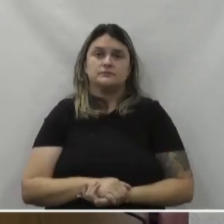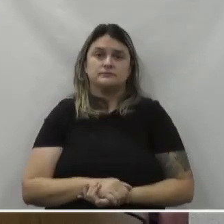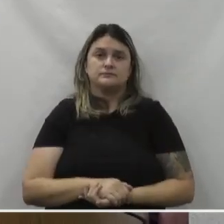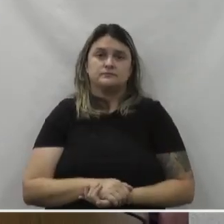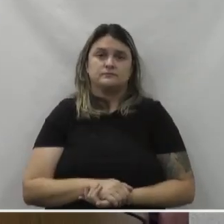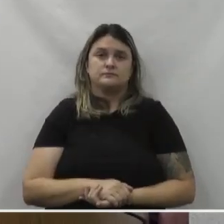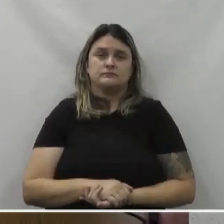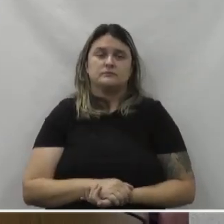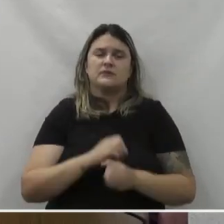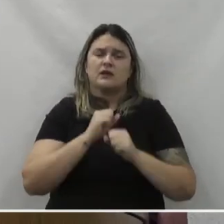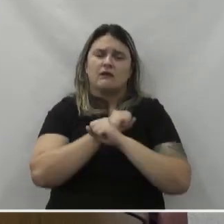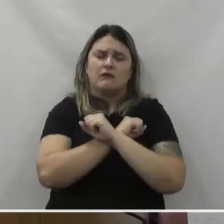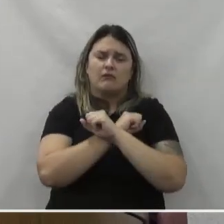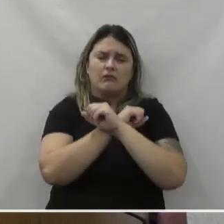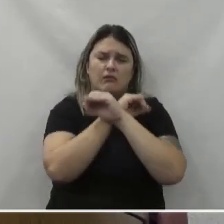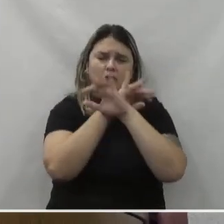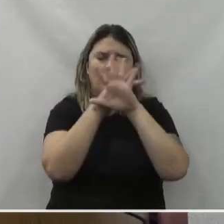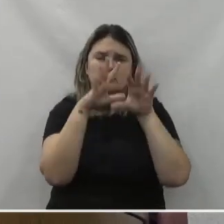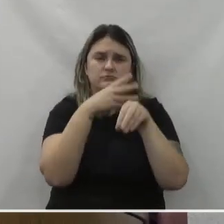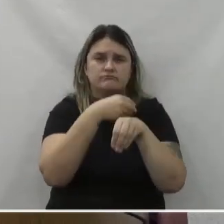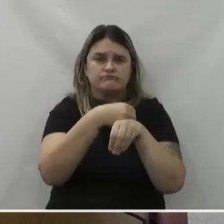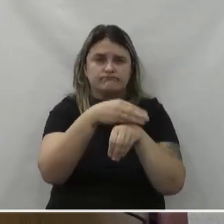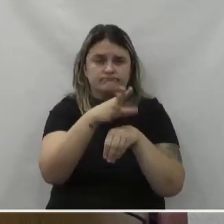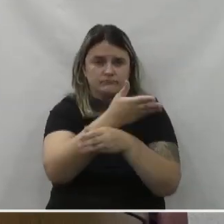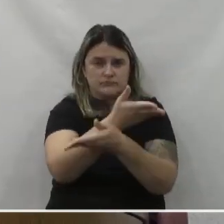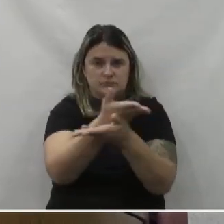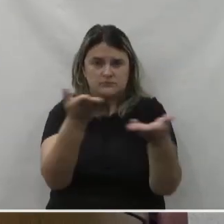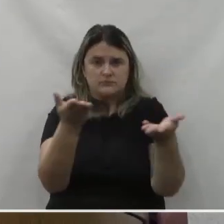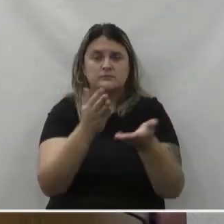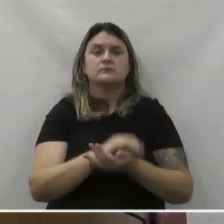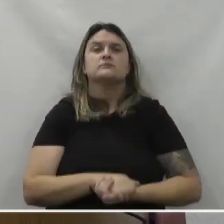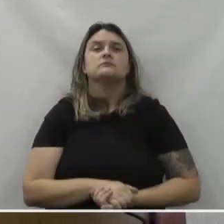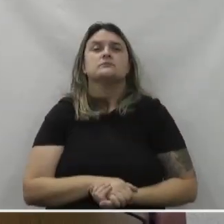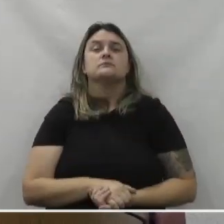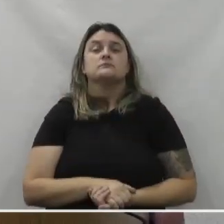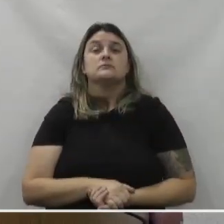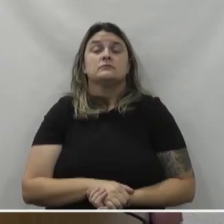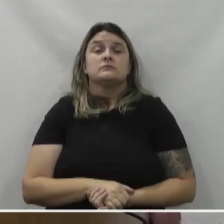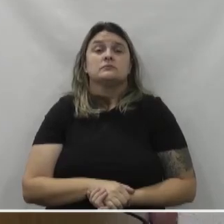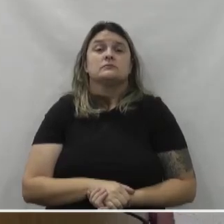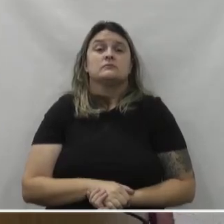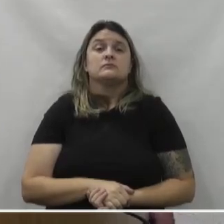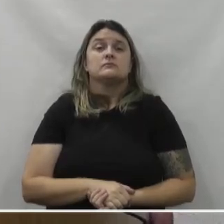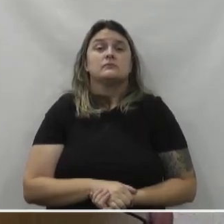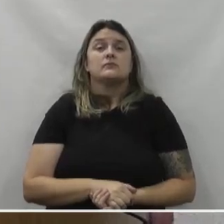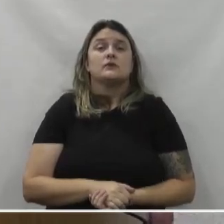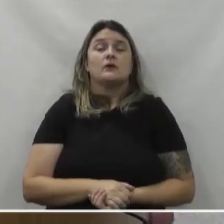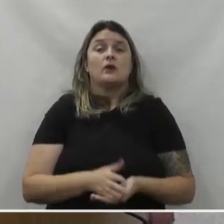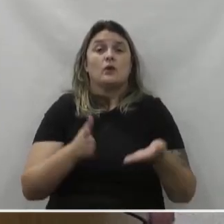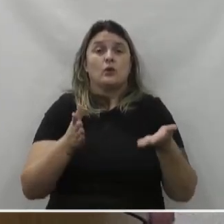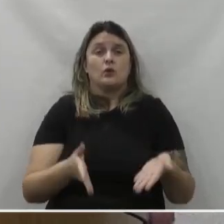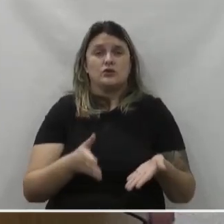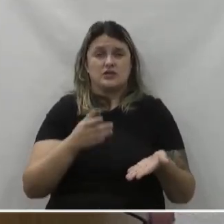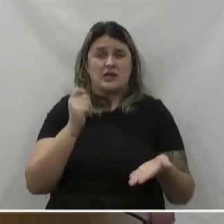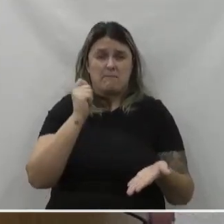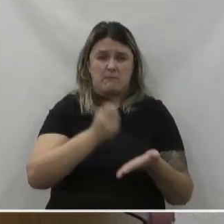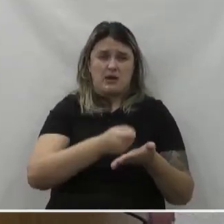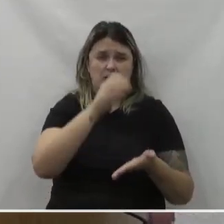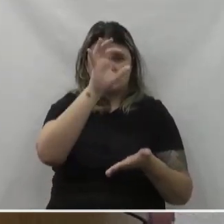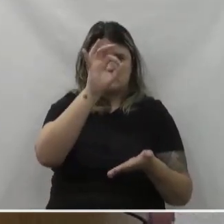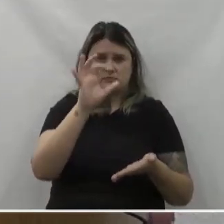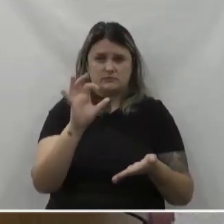Quero deixar bem claro, né, para o munícipe que hoje em dia a taxa